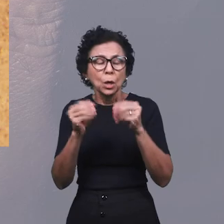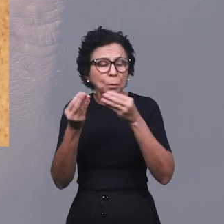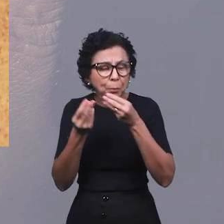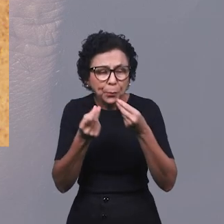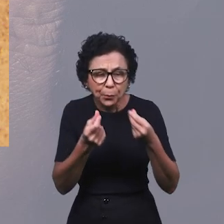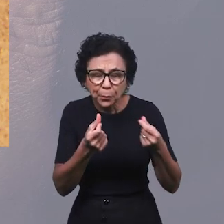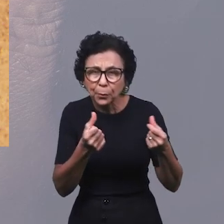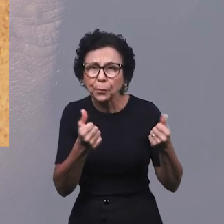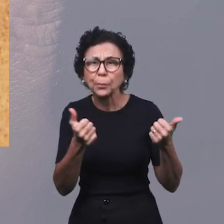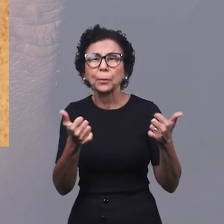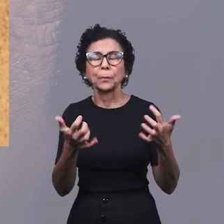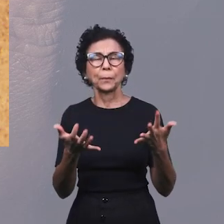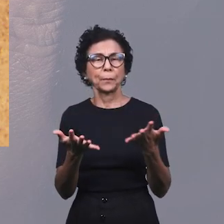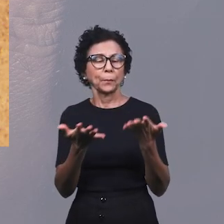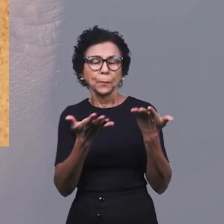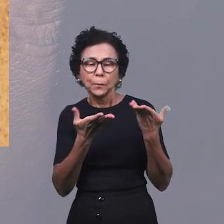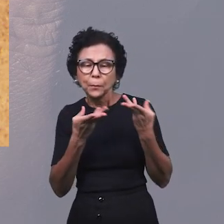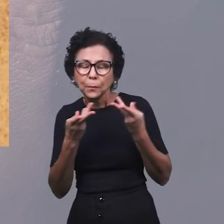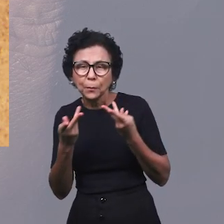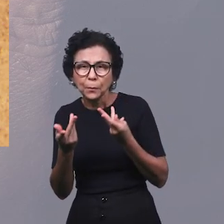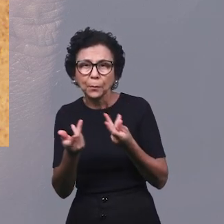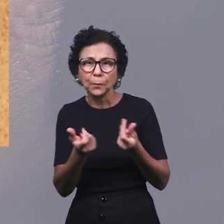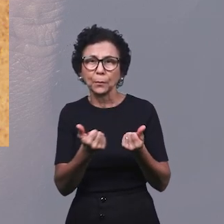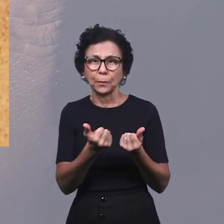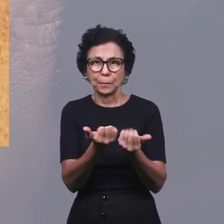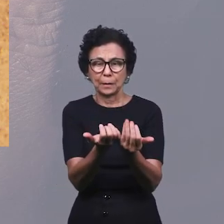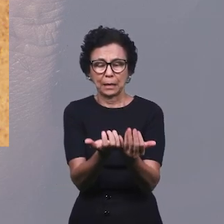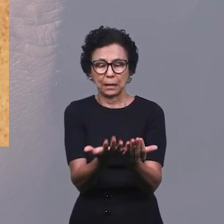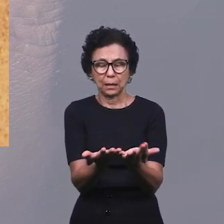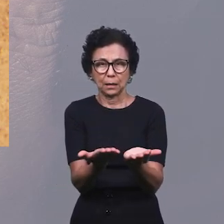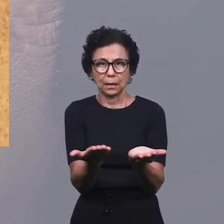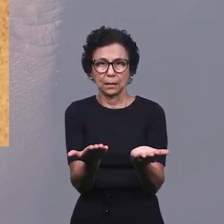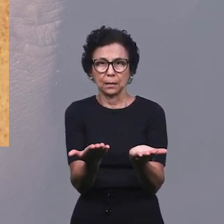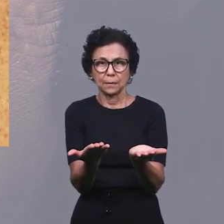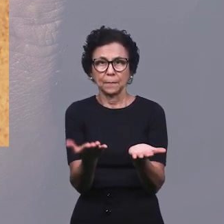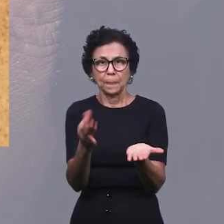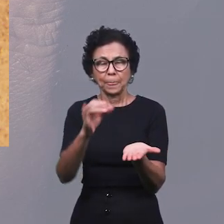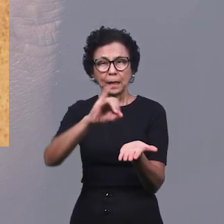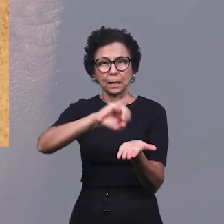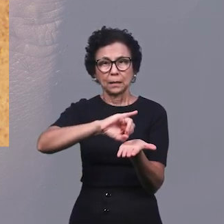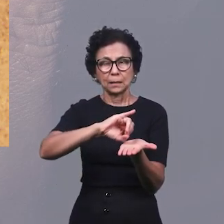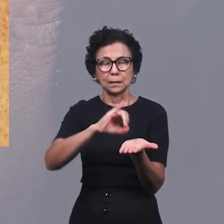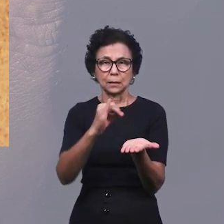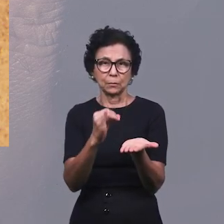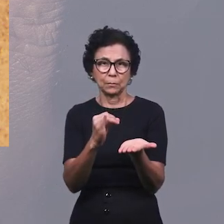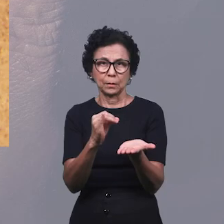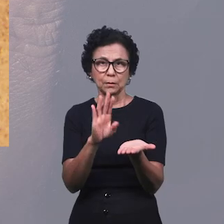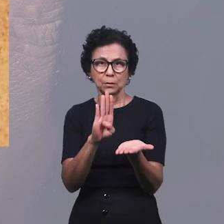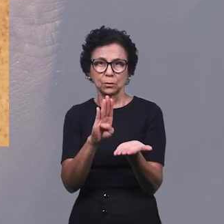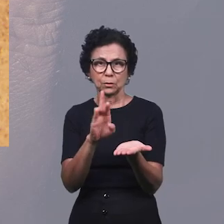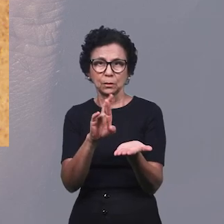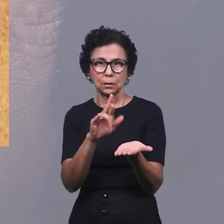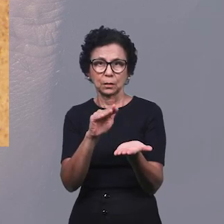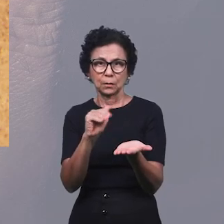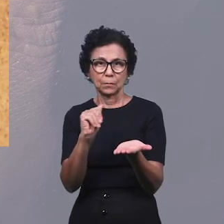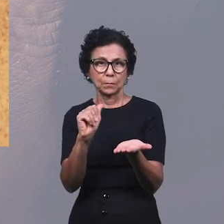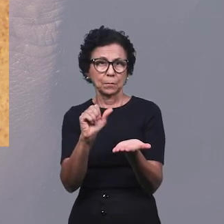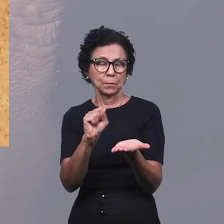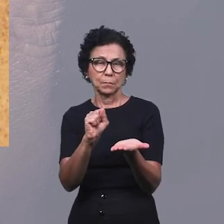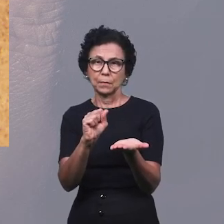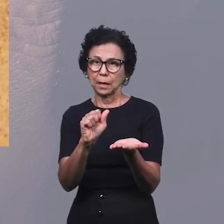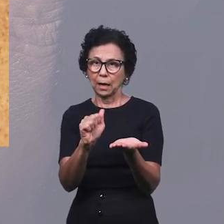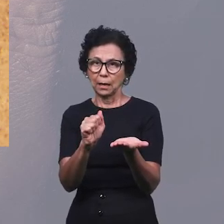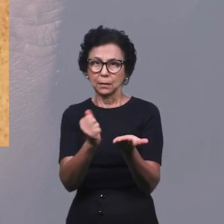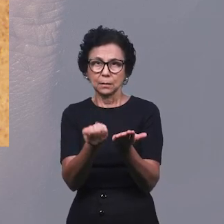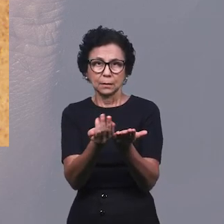de preservar as cinzas, né? Então, ela não podia ser jogadas ao vento,